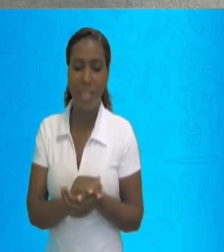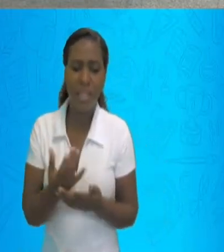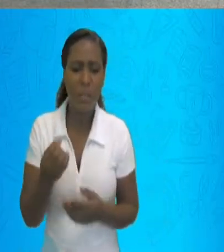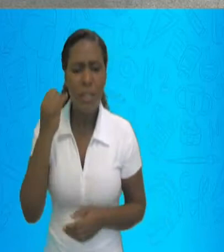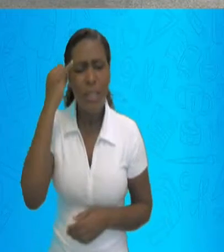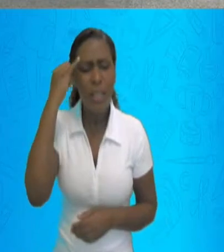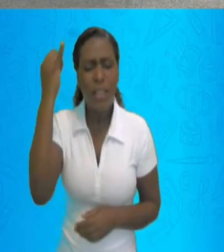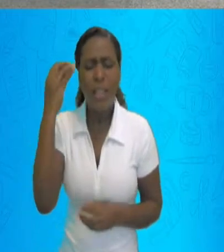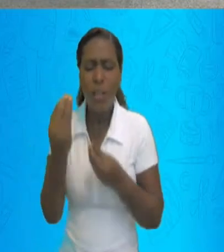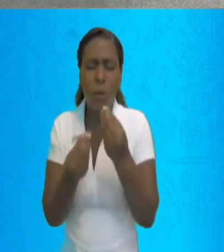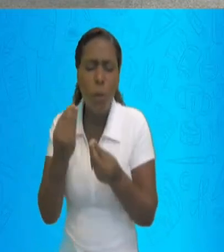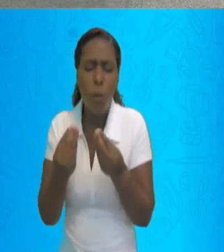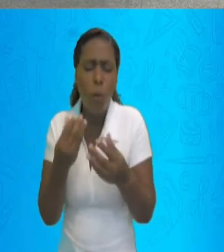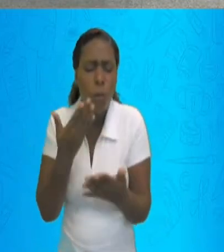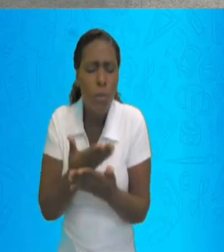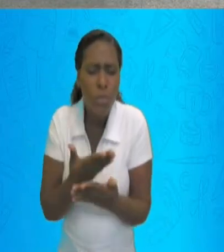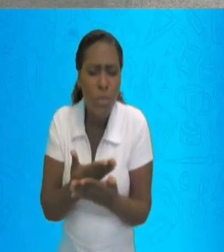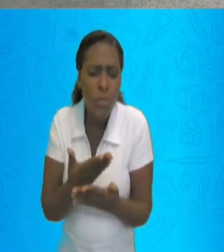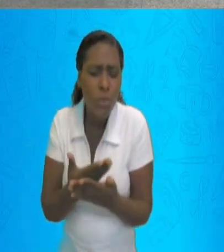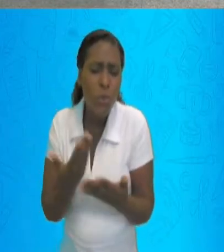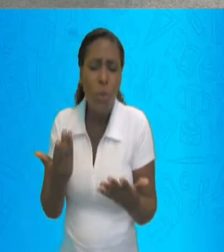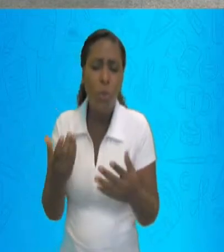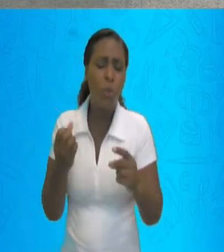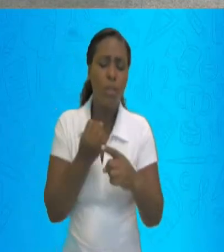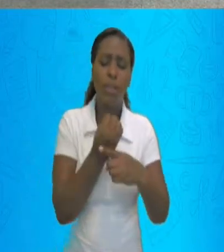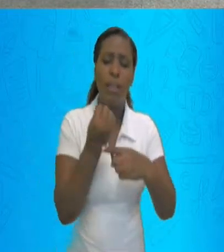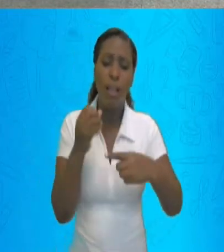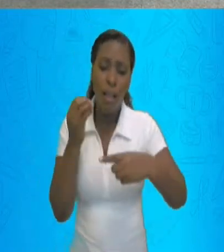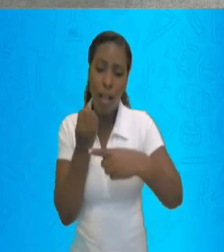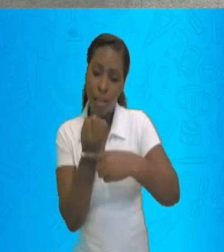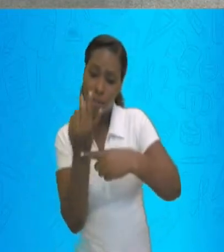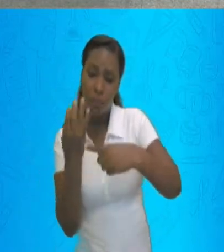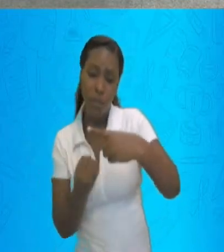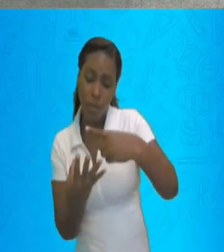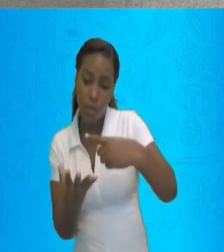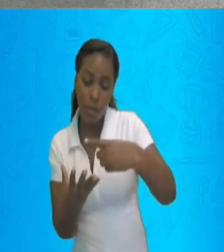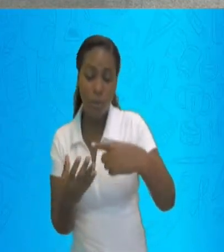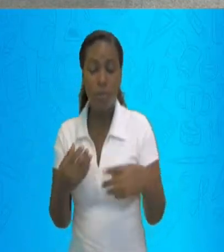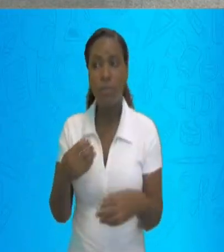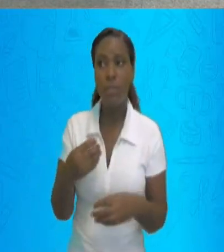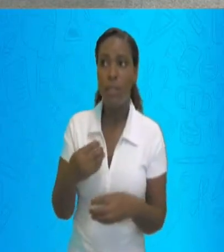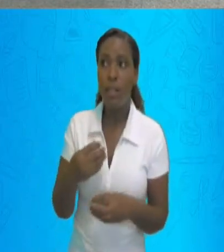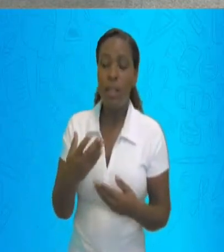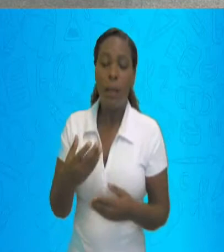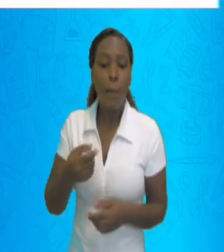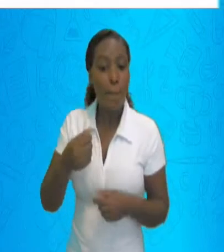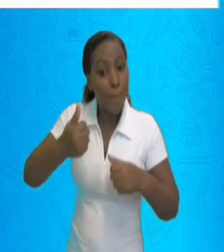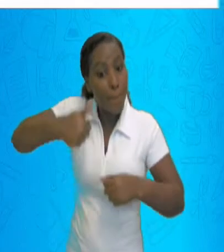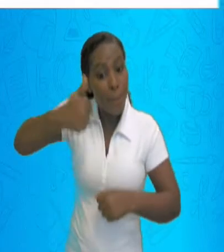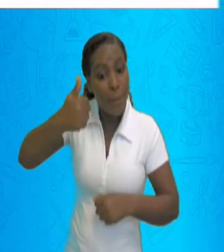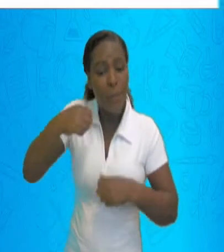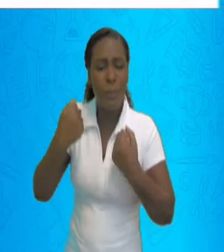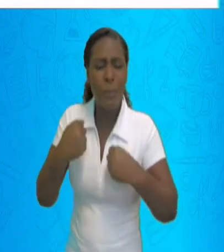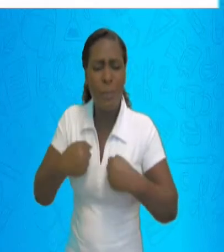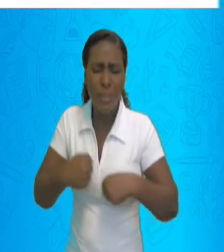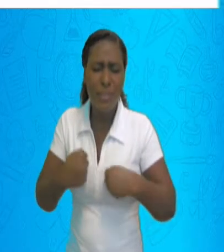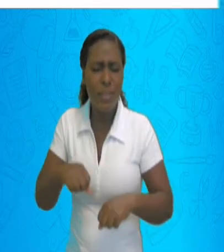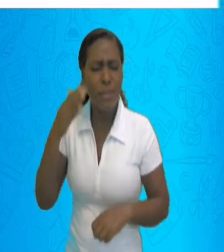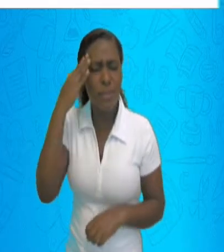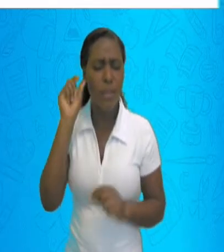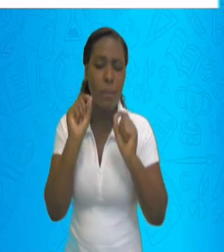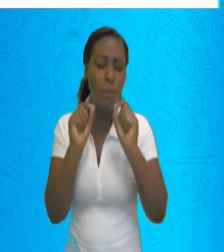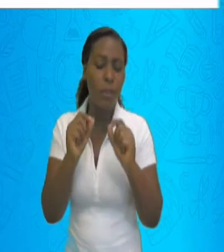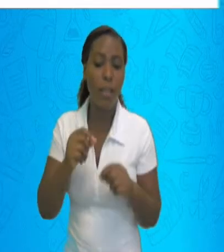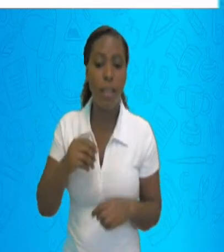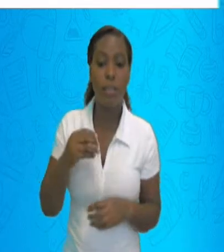real noção de onde vêm esses números fracionários. Vamos olhar aqui. Os números fracionários, eles estão dentro de